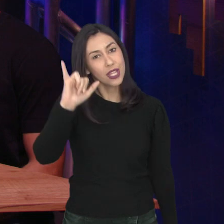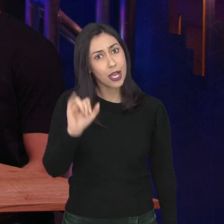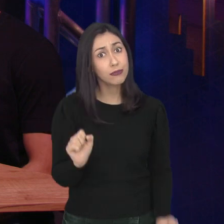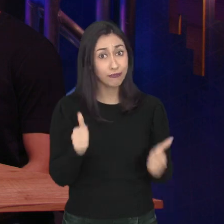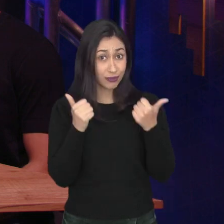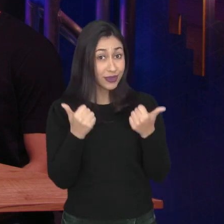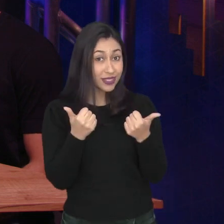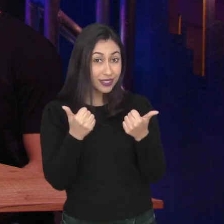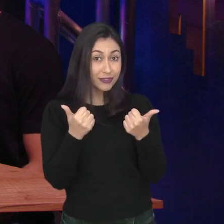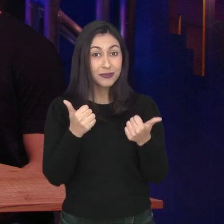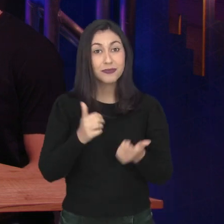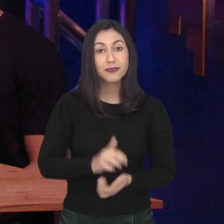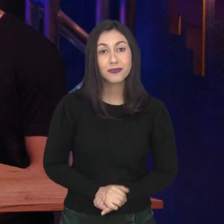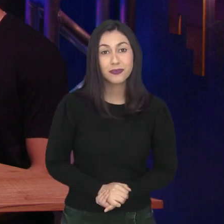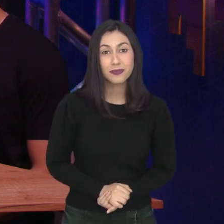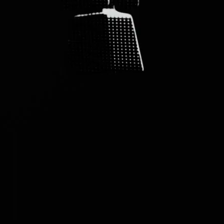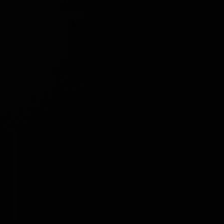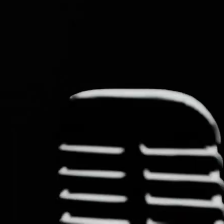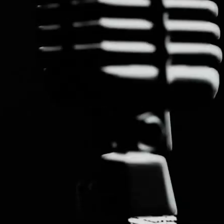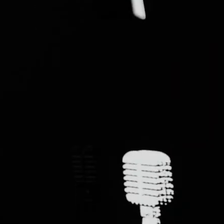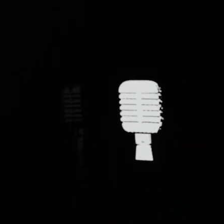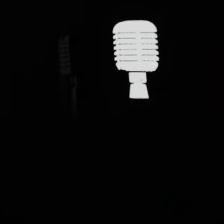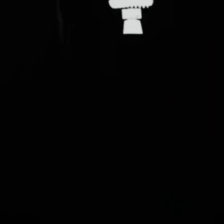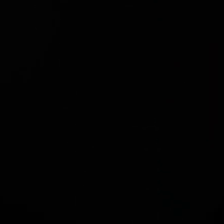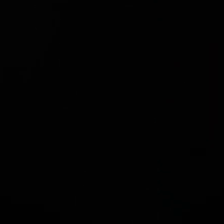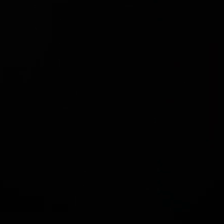de violência, pode ser? Pode ser.